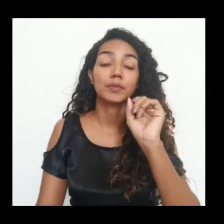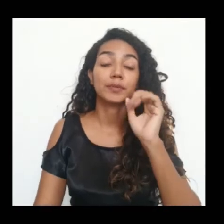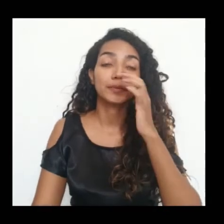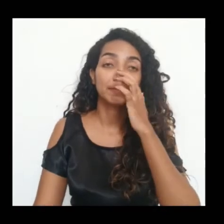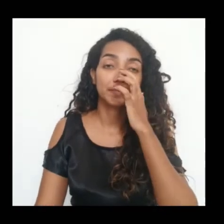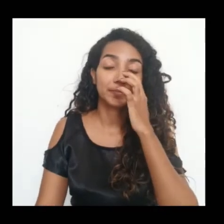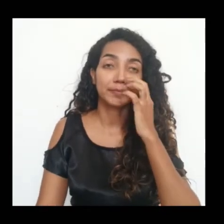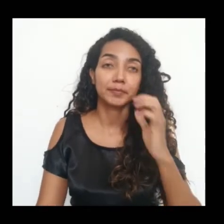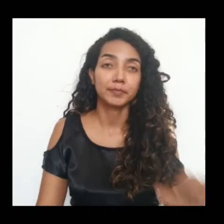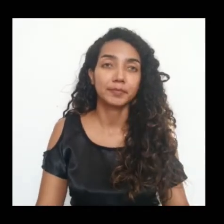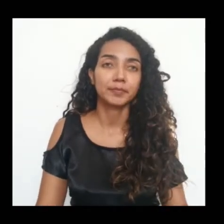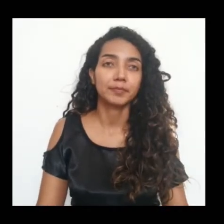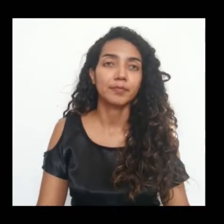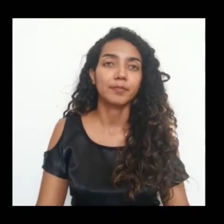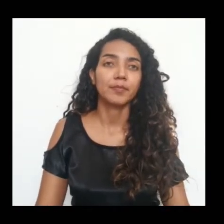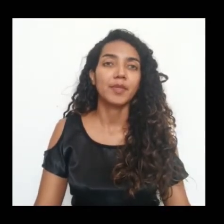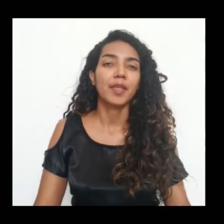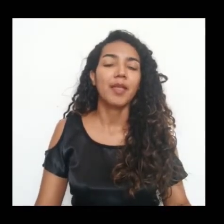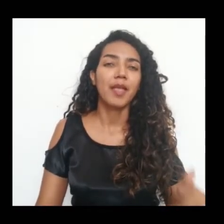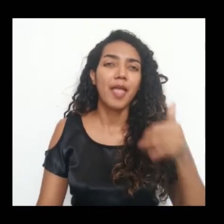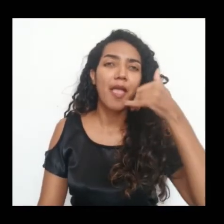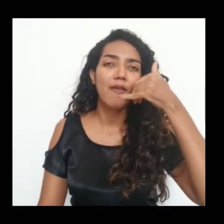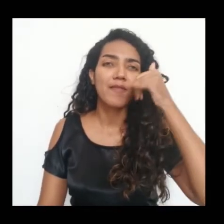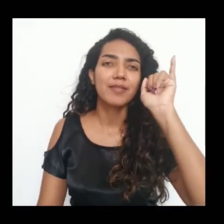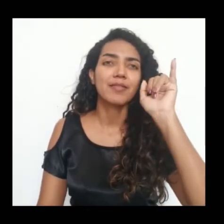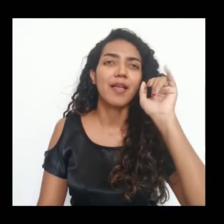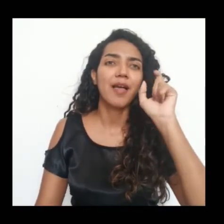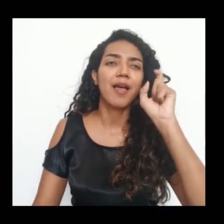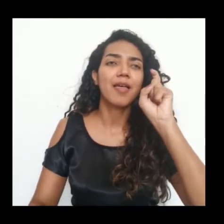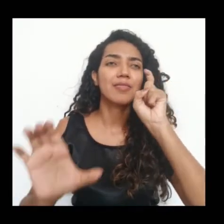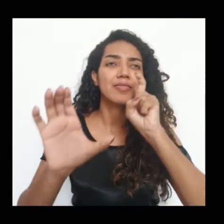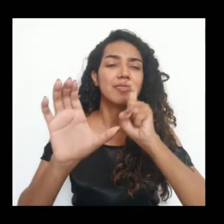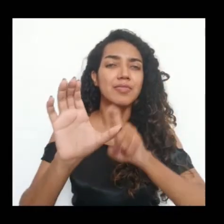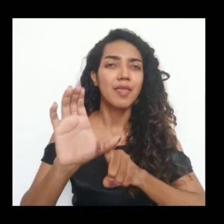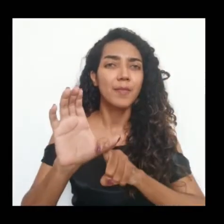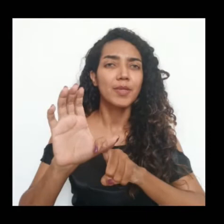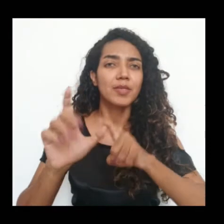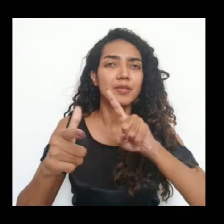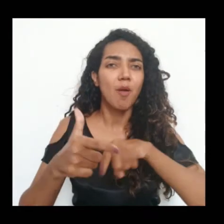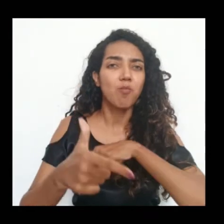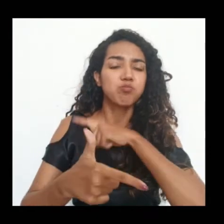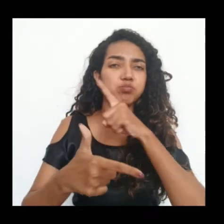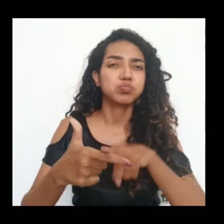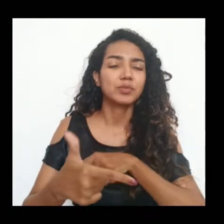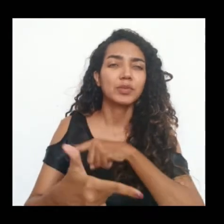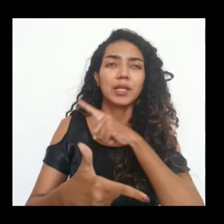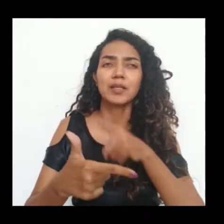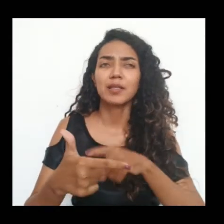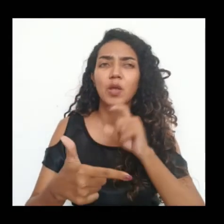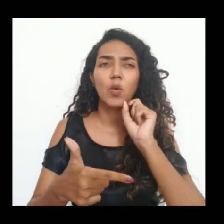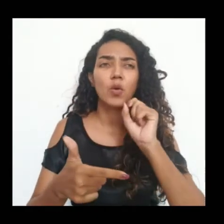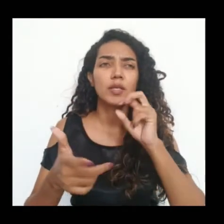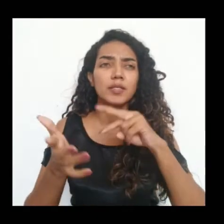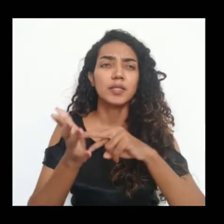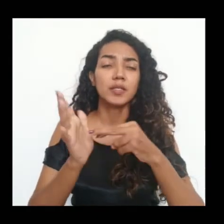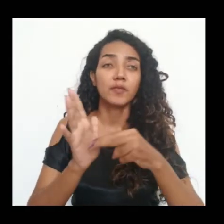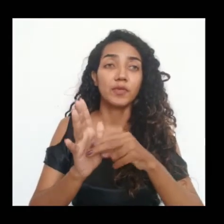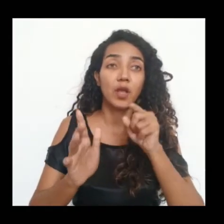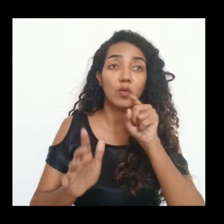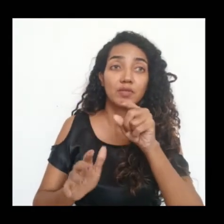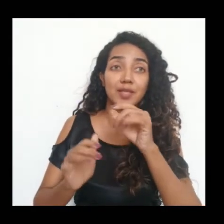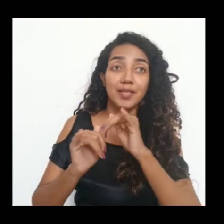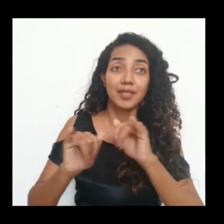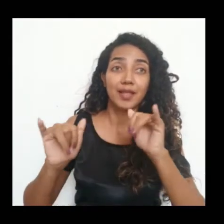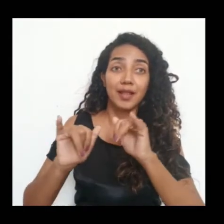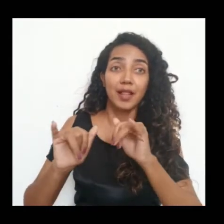dependências cíclicas. O que significa isso? Uma dependência mútua. É quando você, por exemplo, declara um pacote, que é o caso